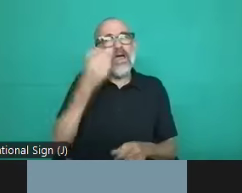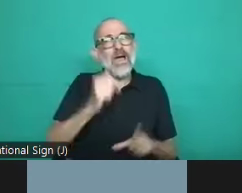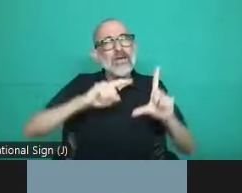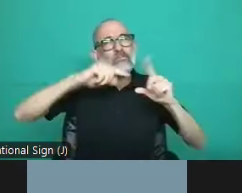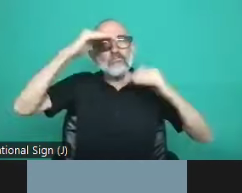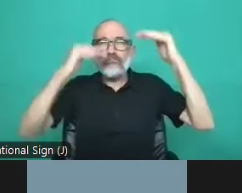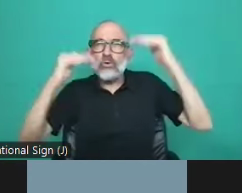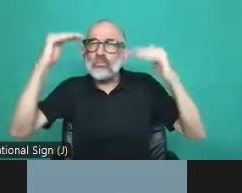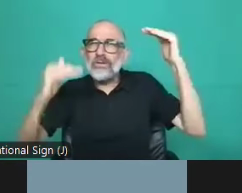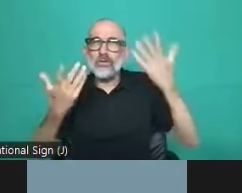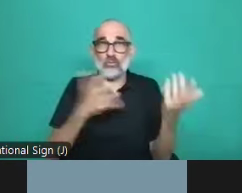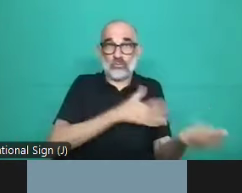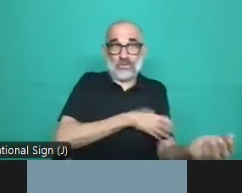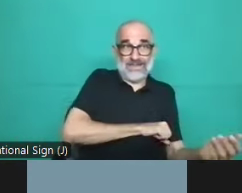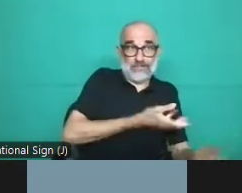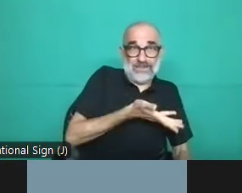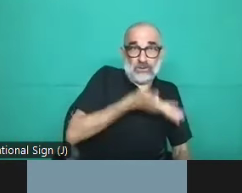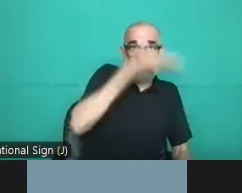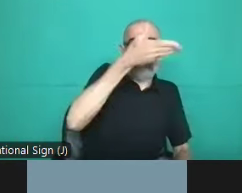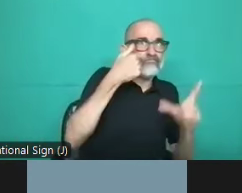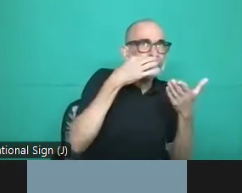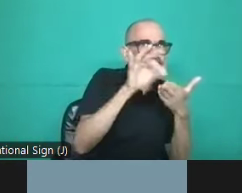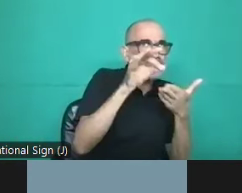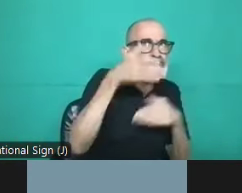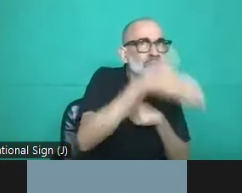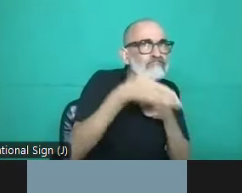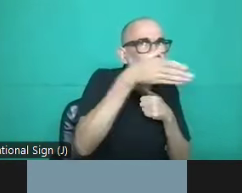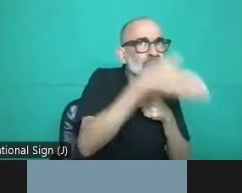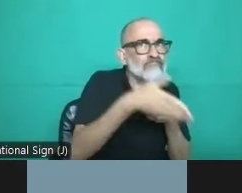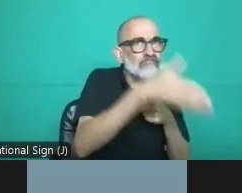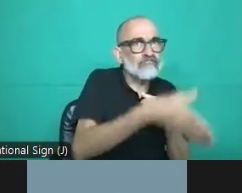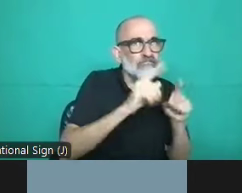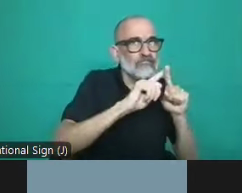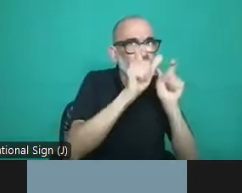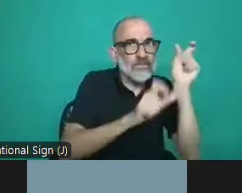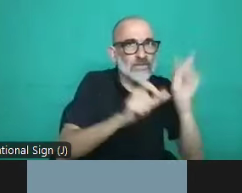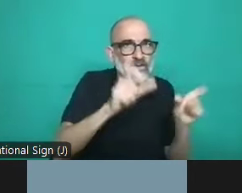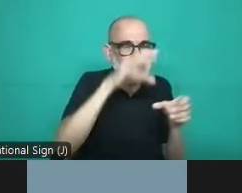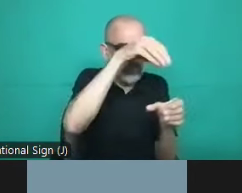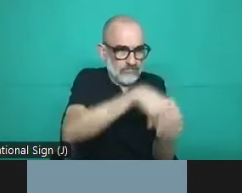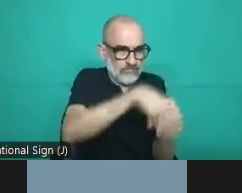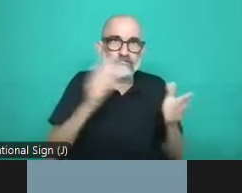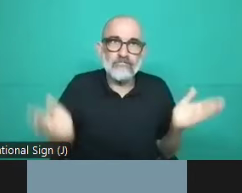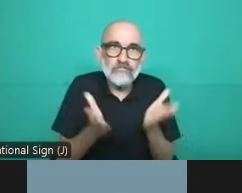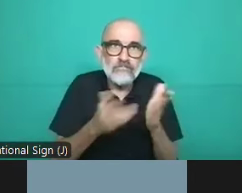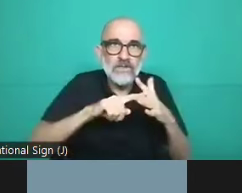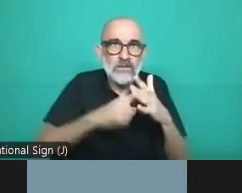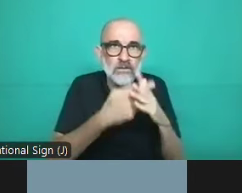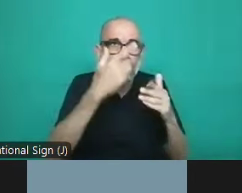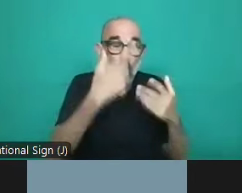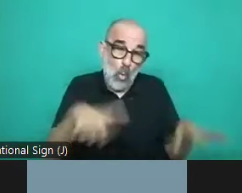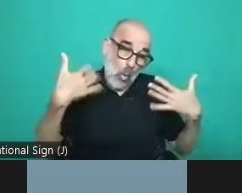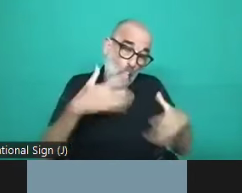Hasta aí, muitíssimas gracias. Creo que esta experiência... Muito obrigada. Eu acho que a experiência foi muito importante para nós.